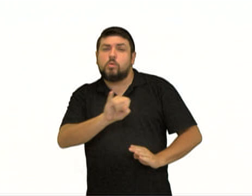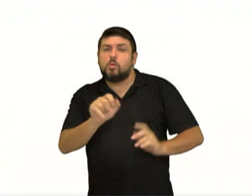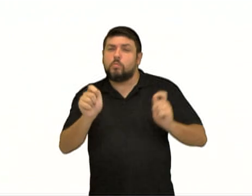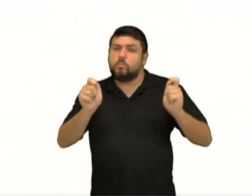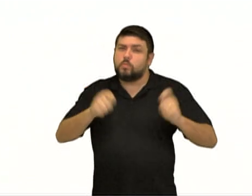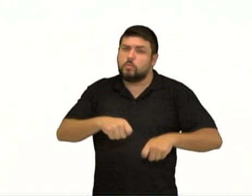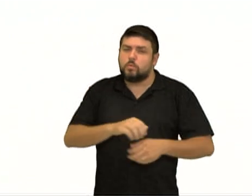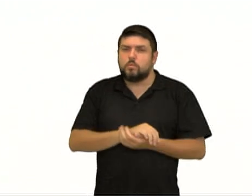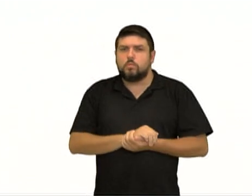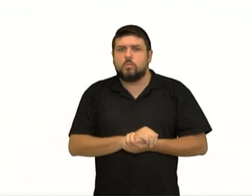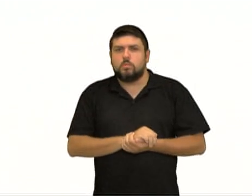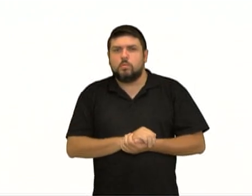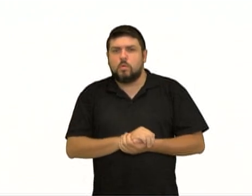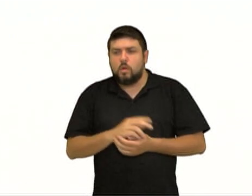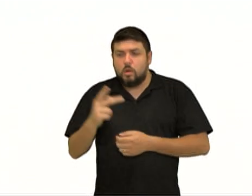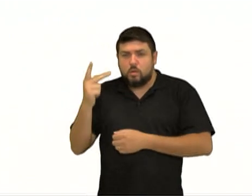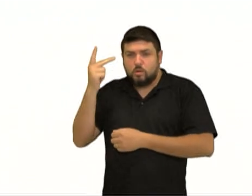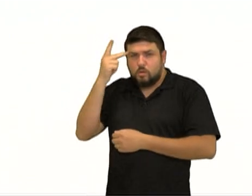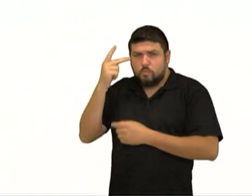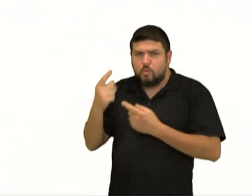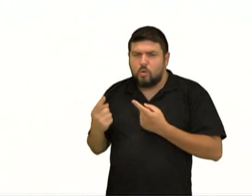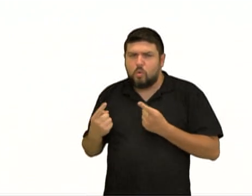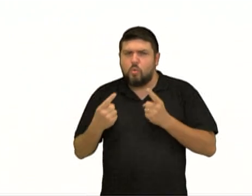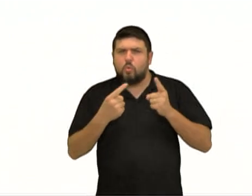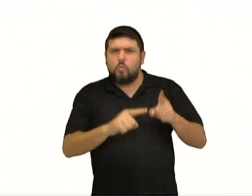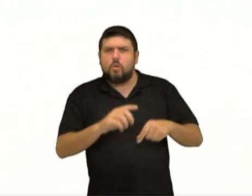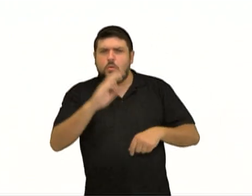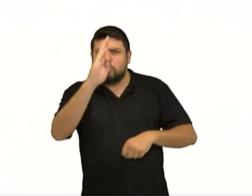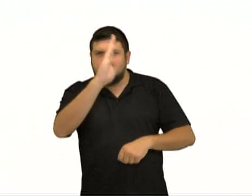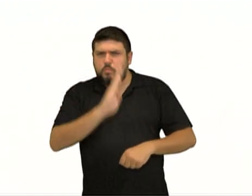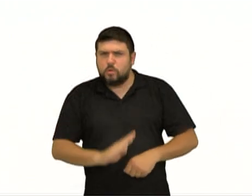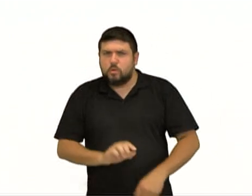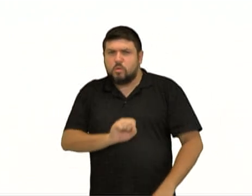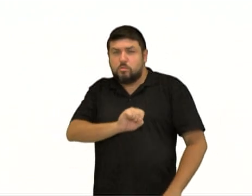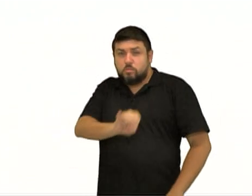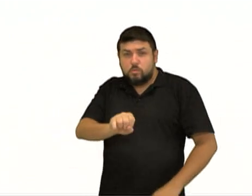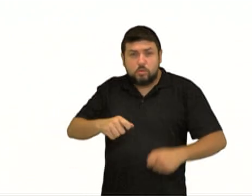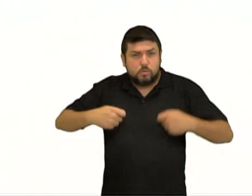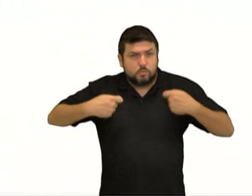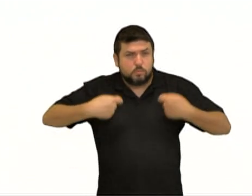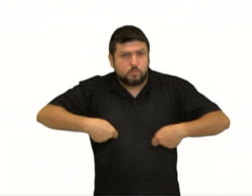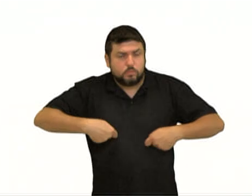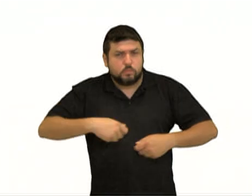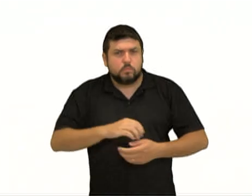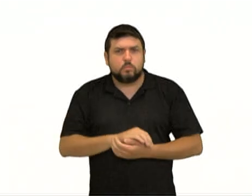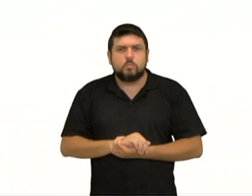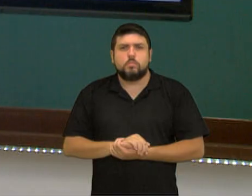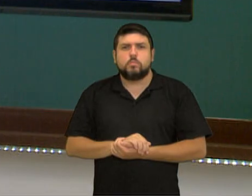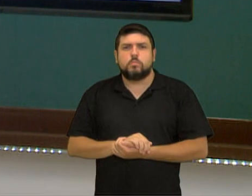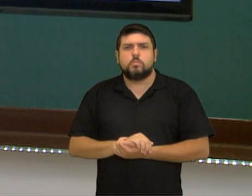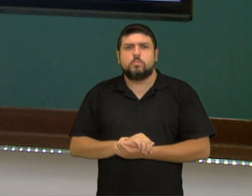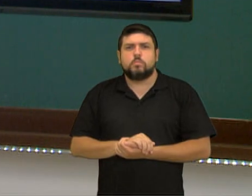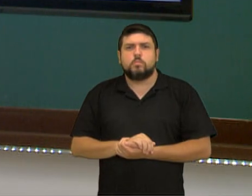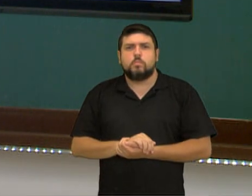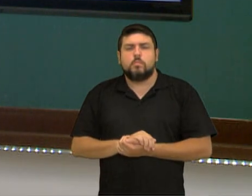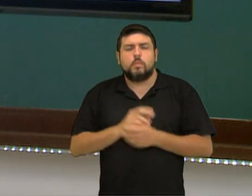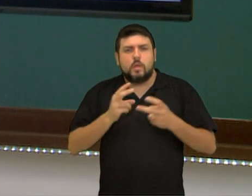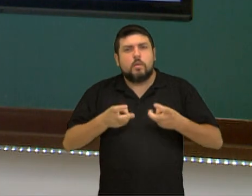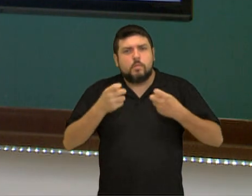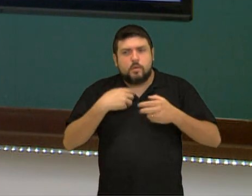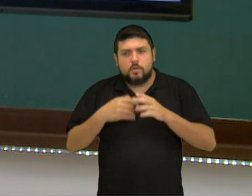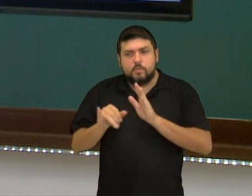São Paulo contra o Brasil, se for preciso. Repare então nessa ideia de identidade